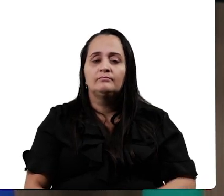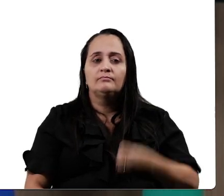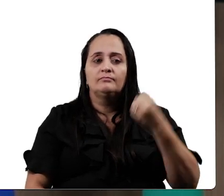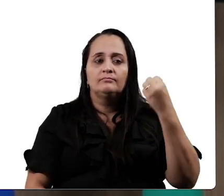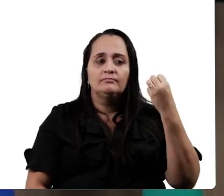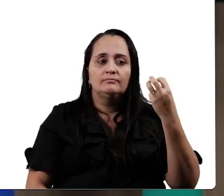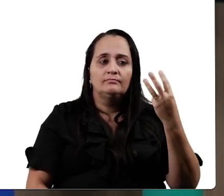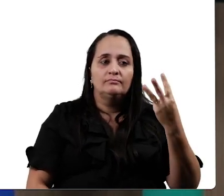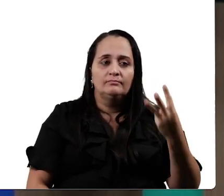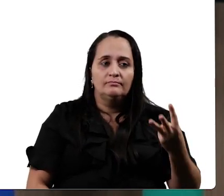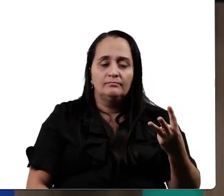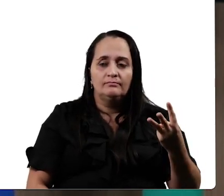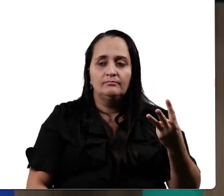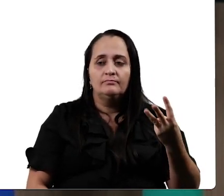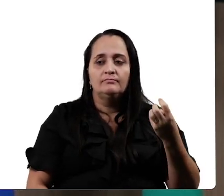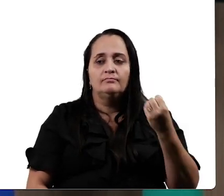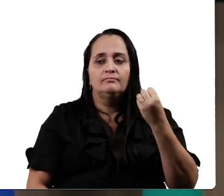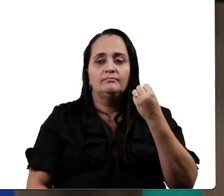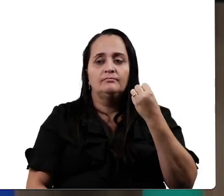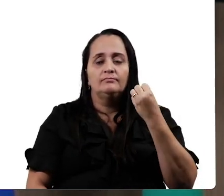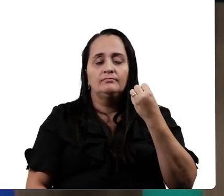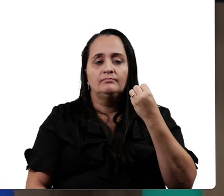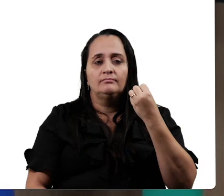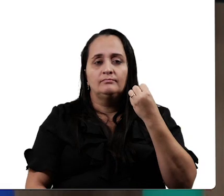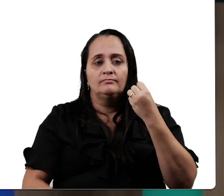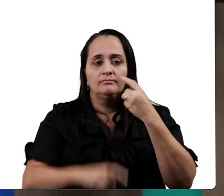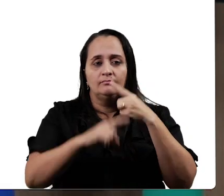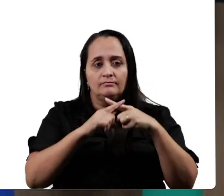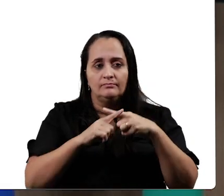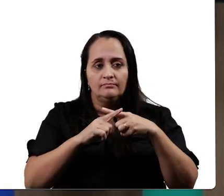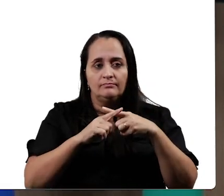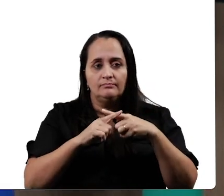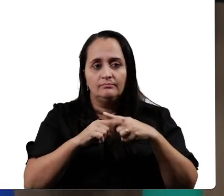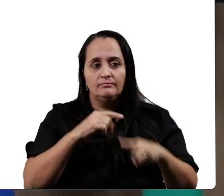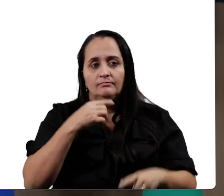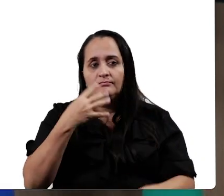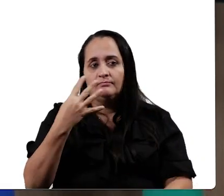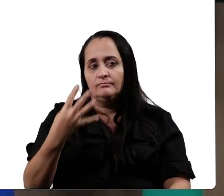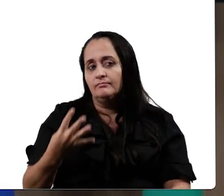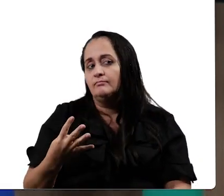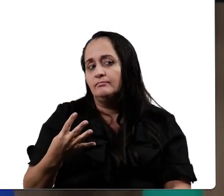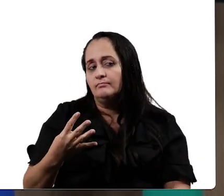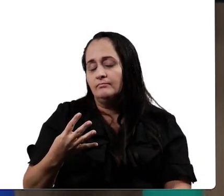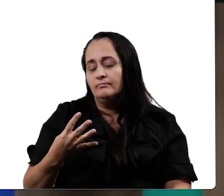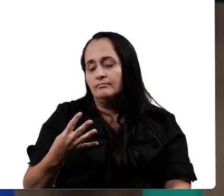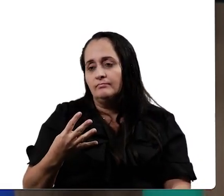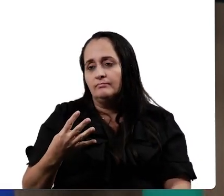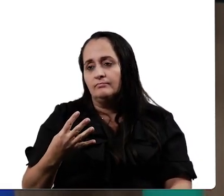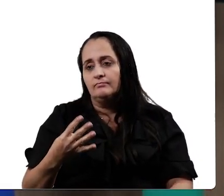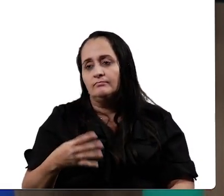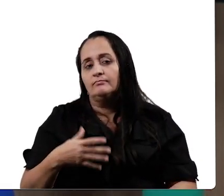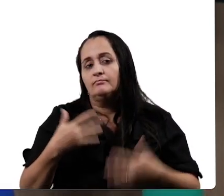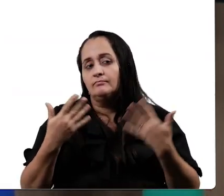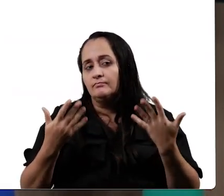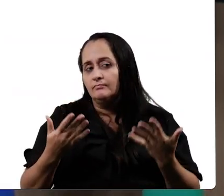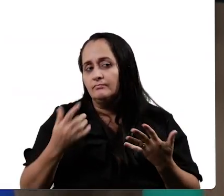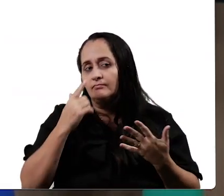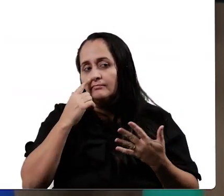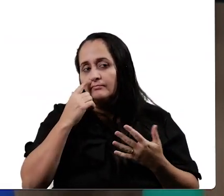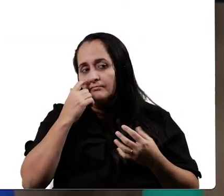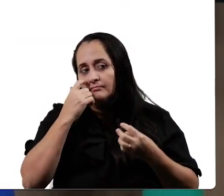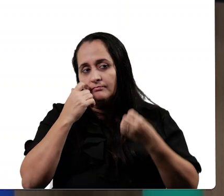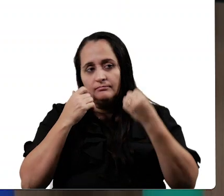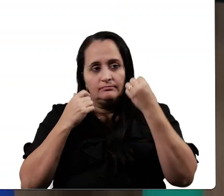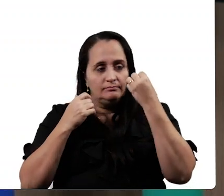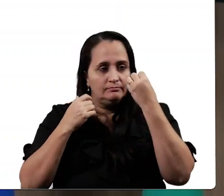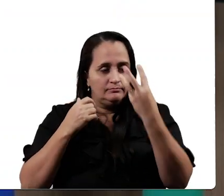ó 3 4 5 6 7 8 9 10 11 12 o três aqui que são as três